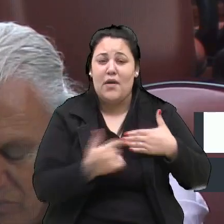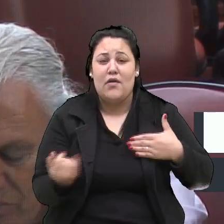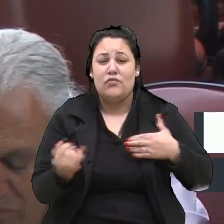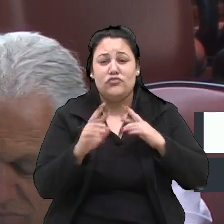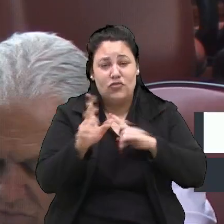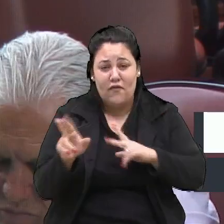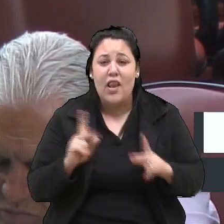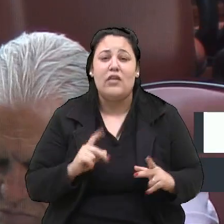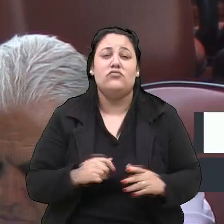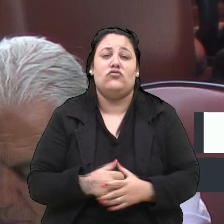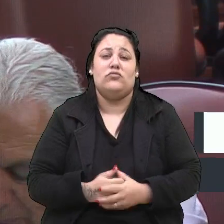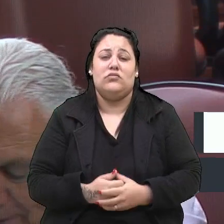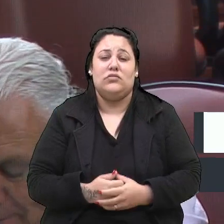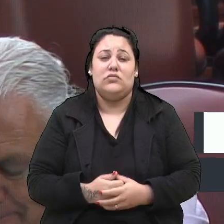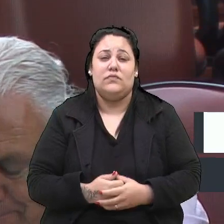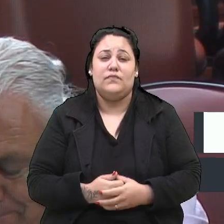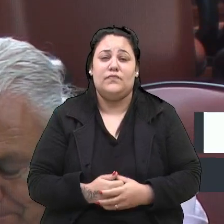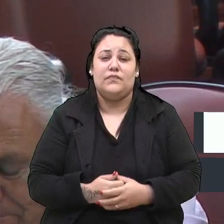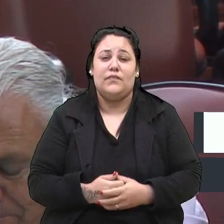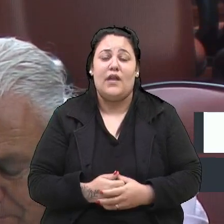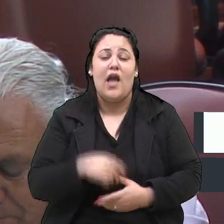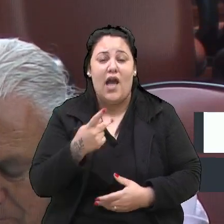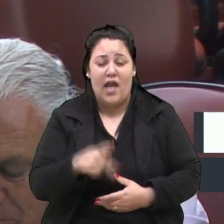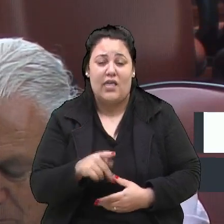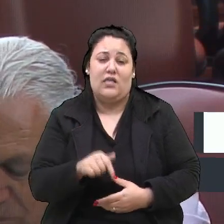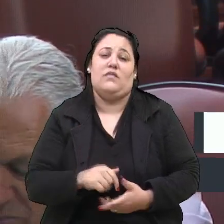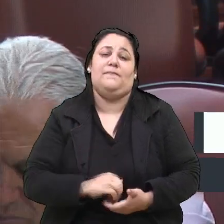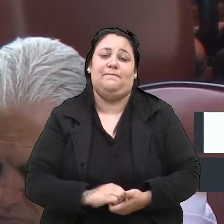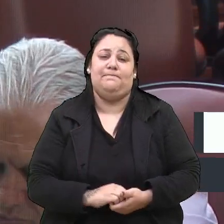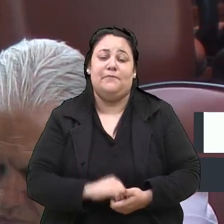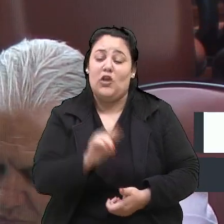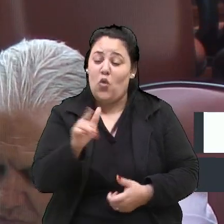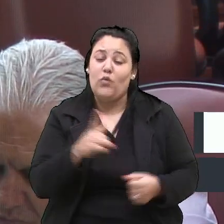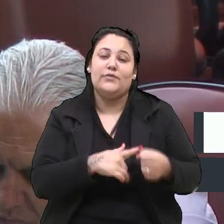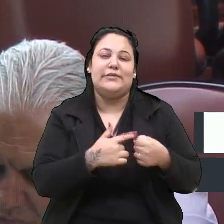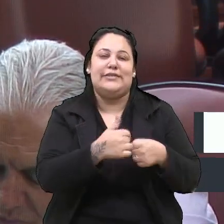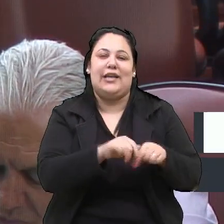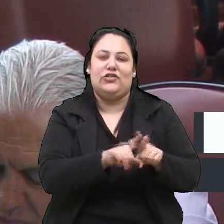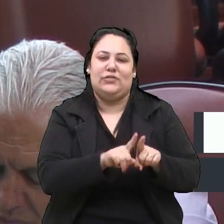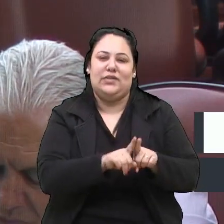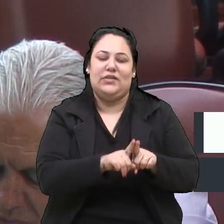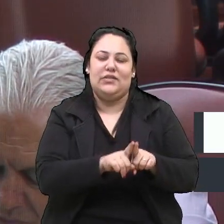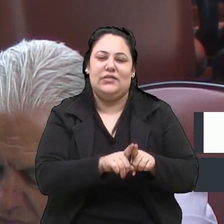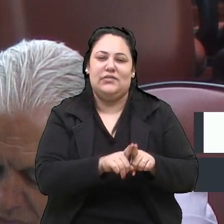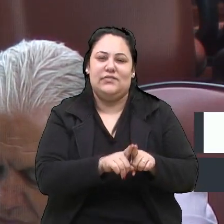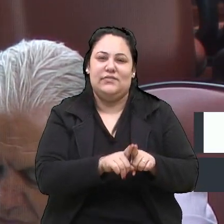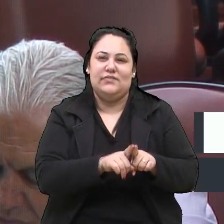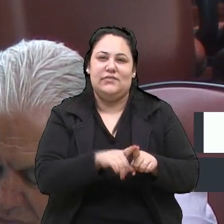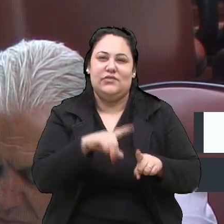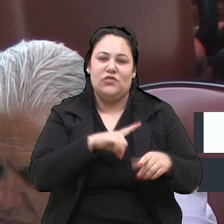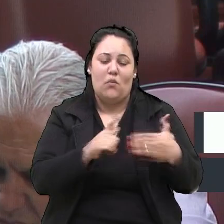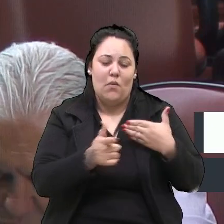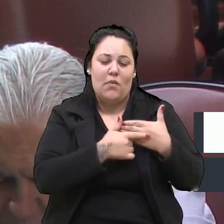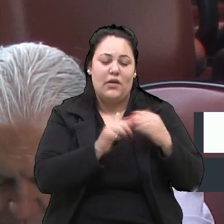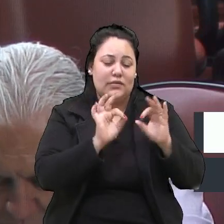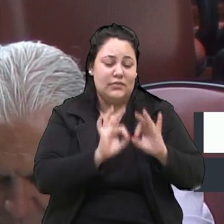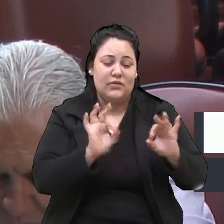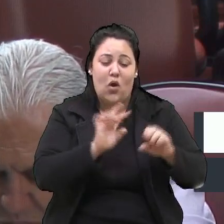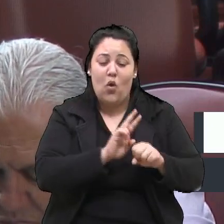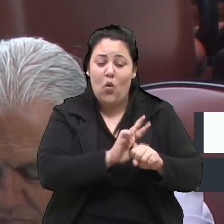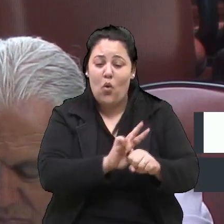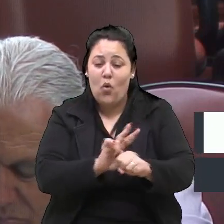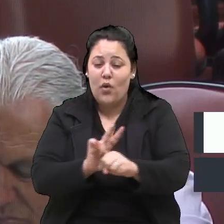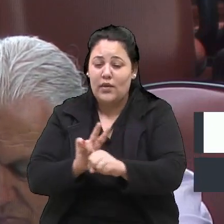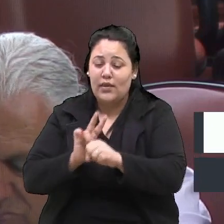diferenciado no município de Caxias do Sul e em outras cidades. Era simplesmente cuidar e zelar pelo